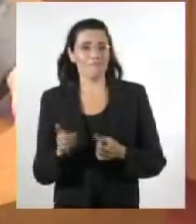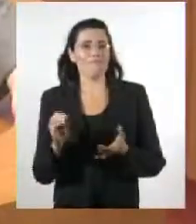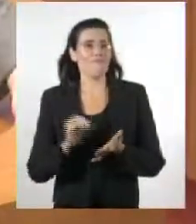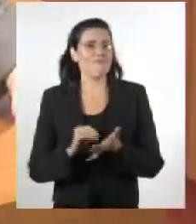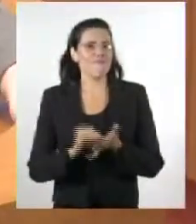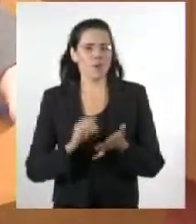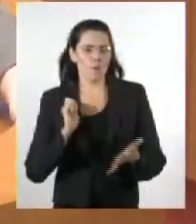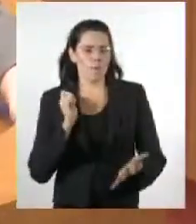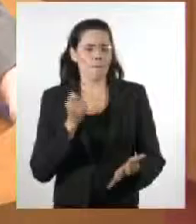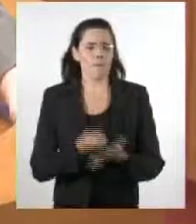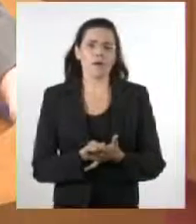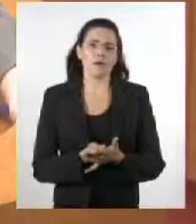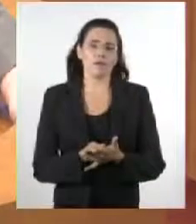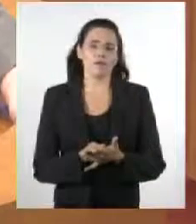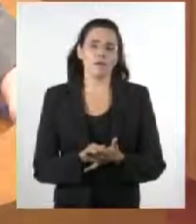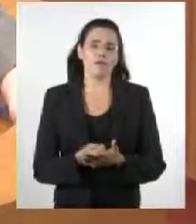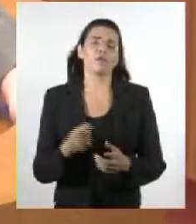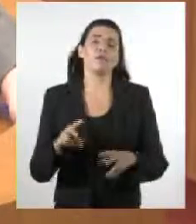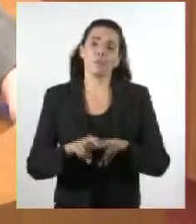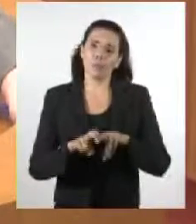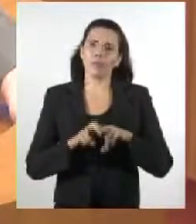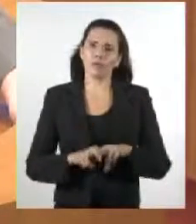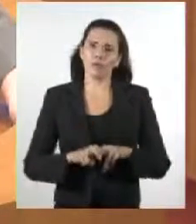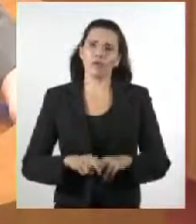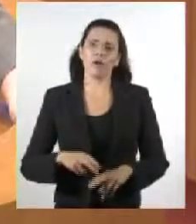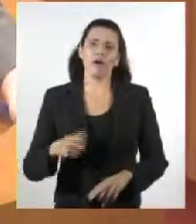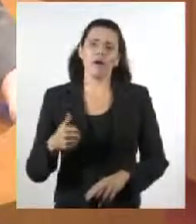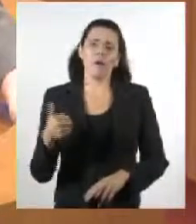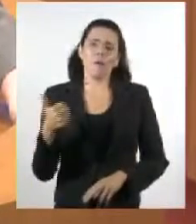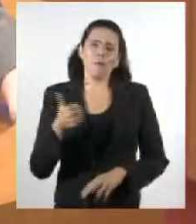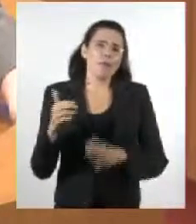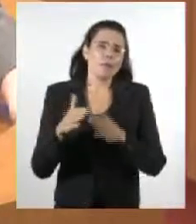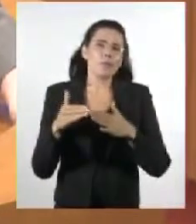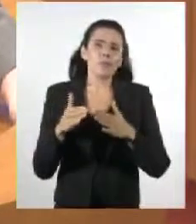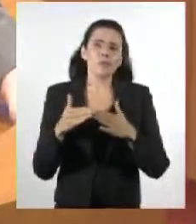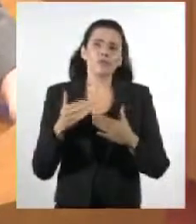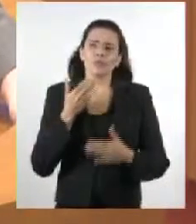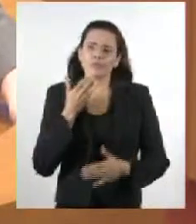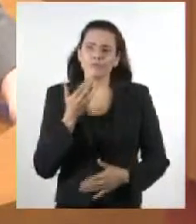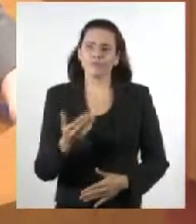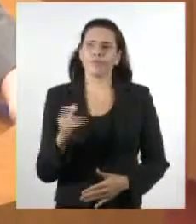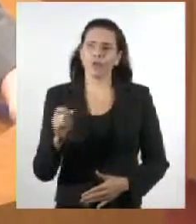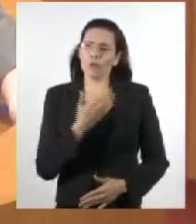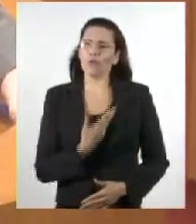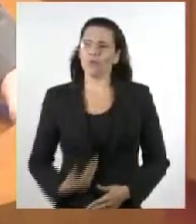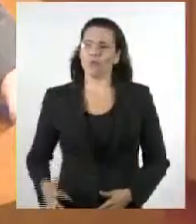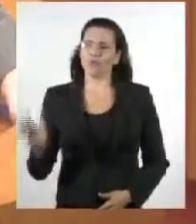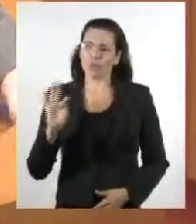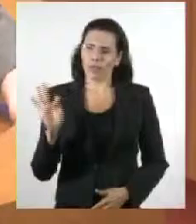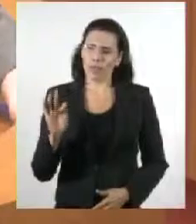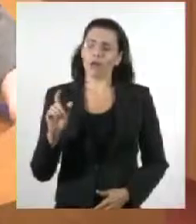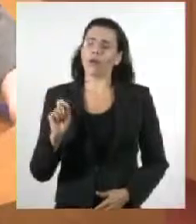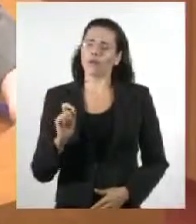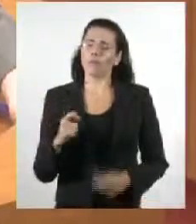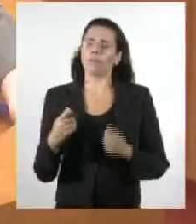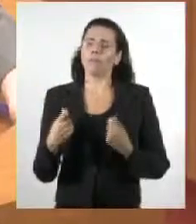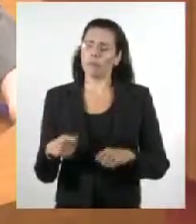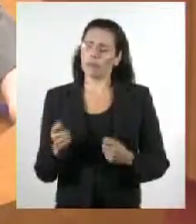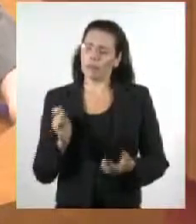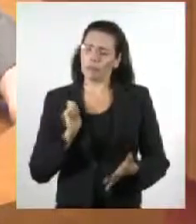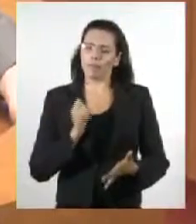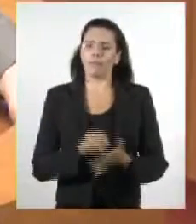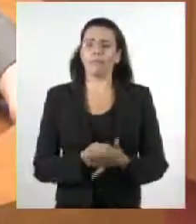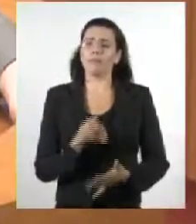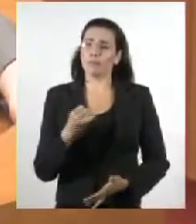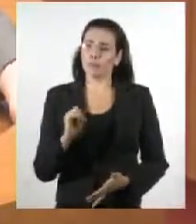se faz ao governo federal, ao Ministério da Saúde, é que pague os incentivos que já foram prestados através do